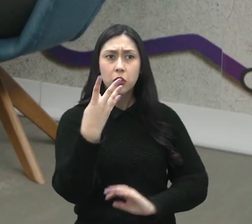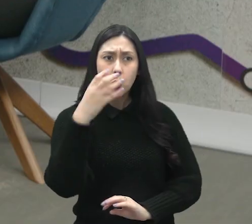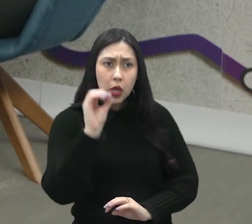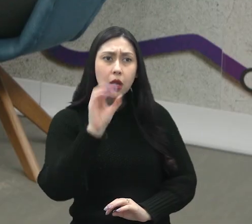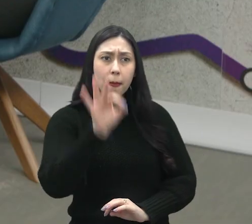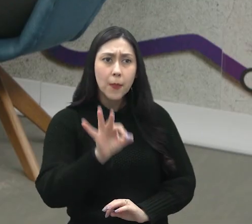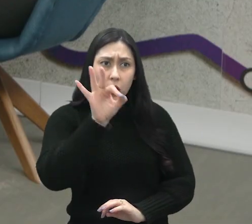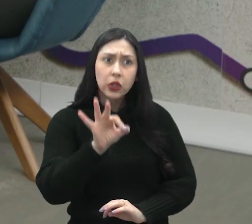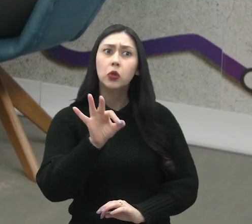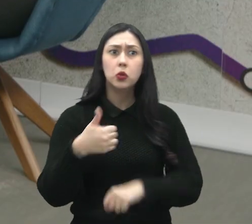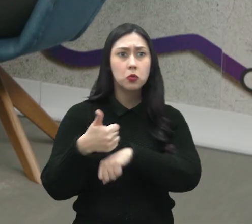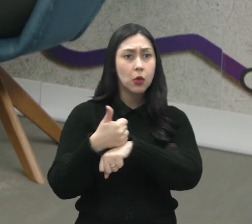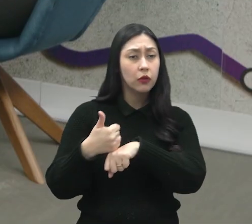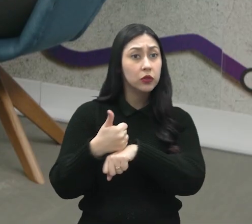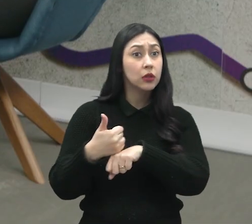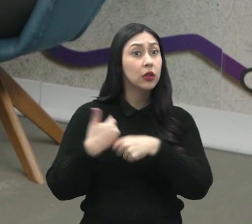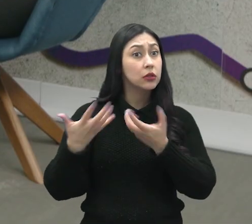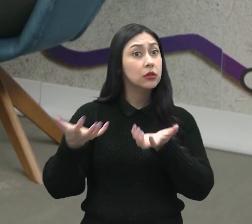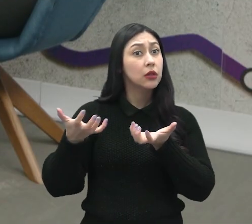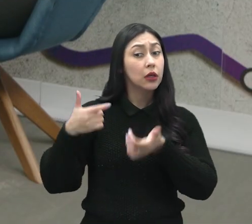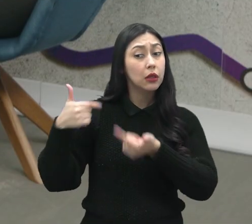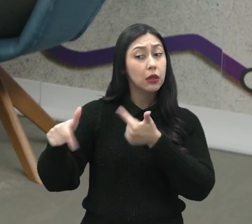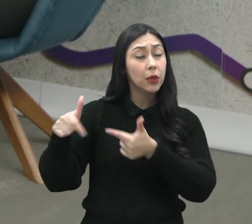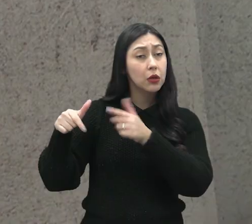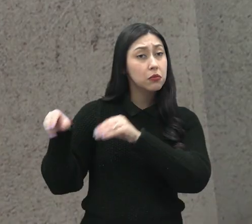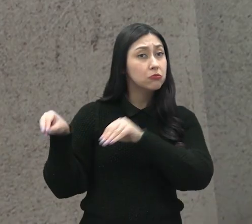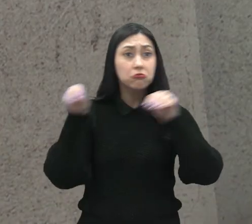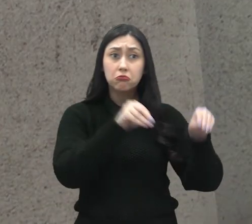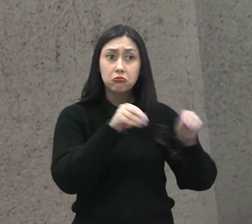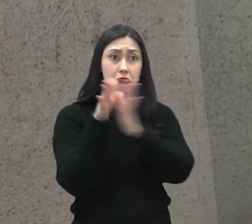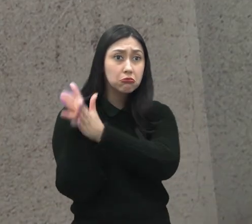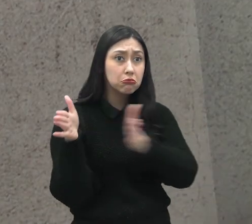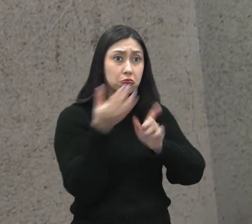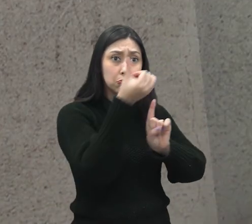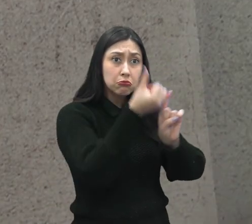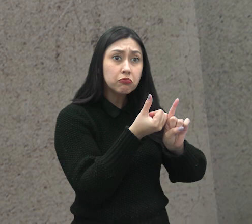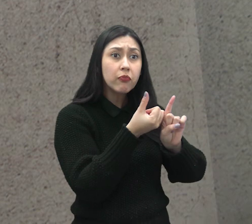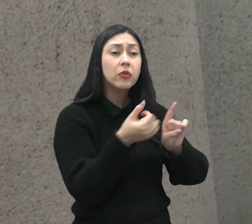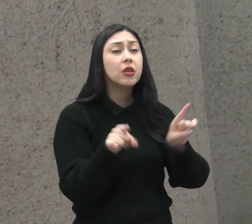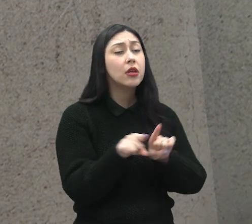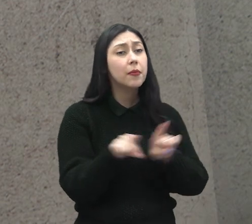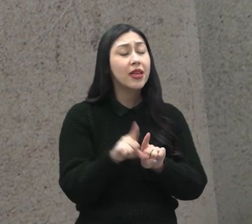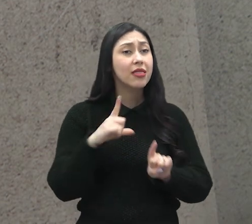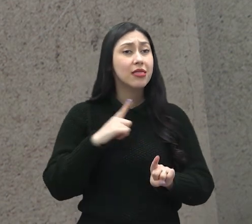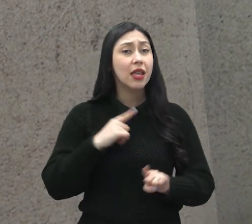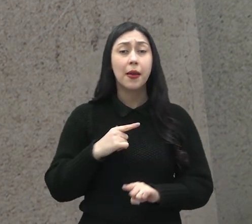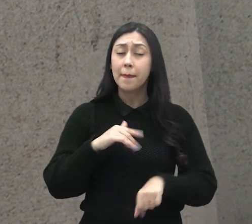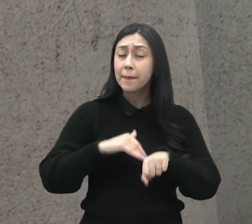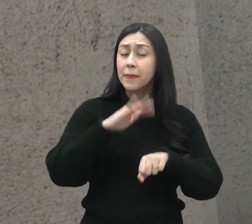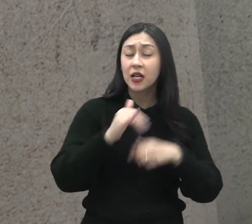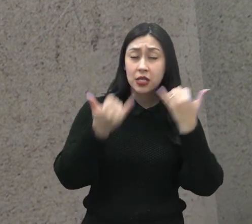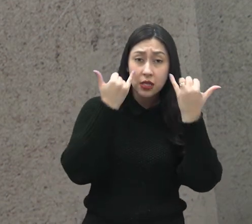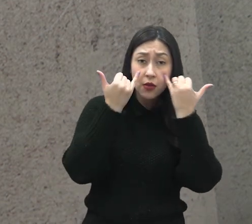dos trabalhadores pretendem mudar de emprego nos próximos 6 meses e a gente tem aqui um acréscimo. Essa mesma